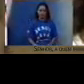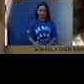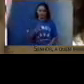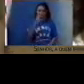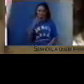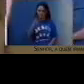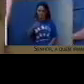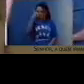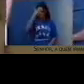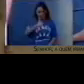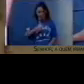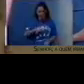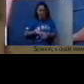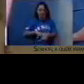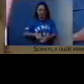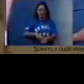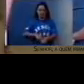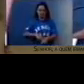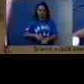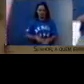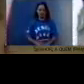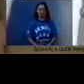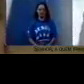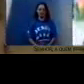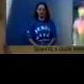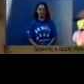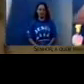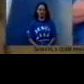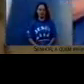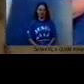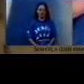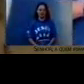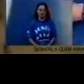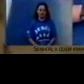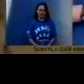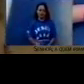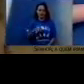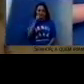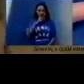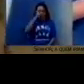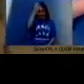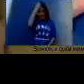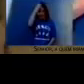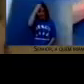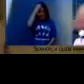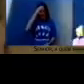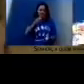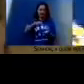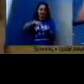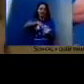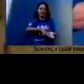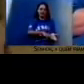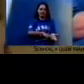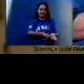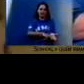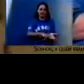Coisa mais feia, meu Deus. E a nojento, né? A princesa deitada assim e o sapo